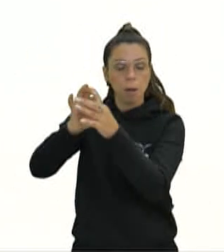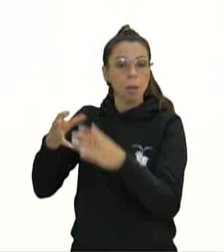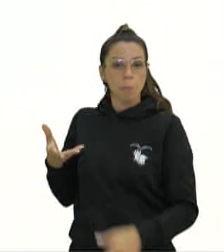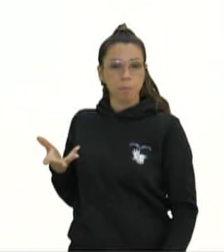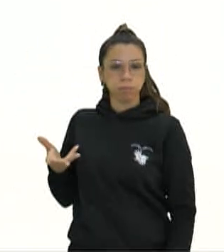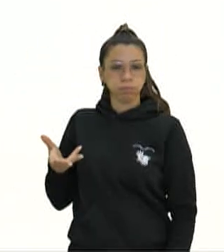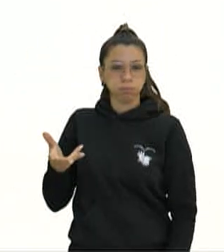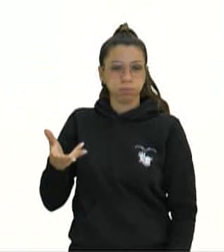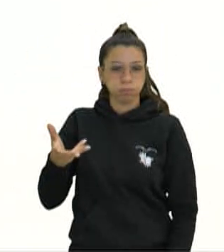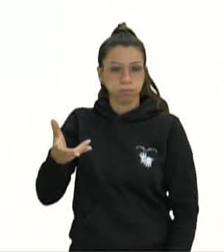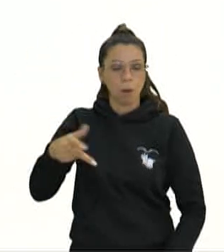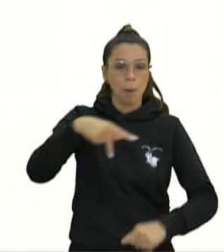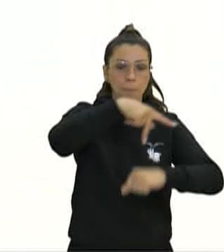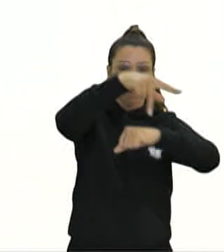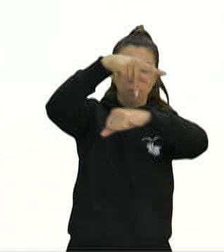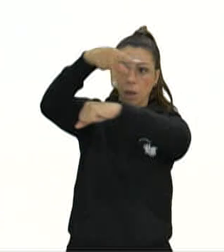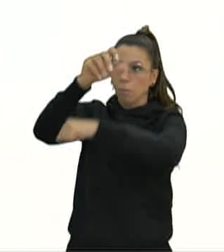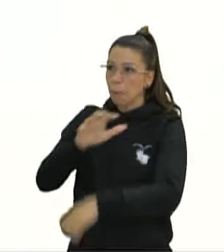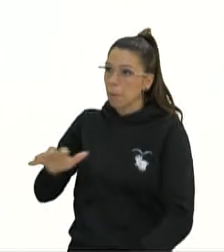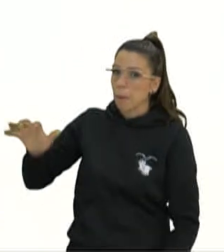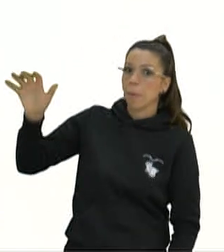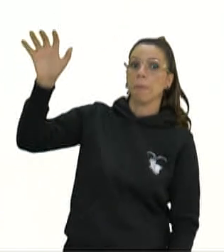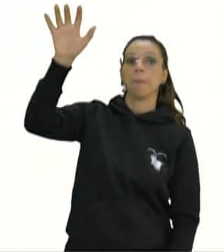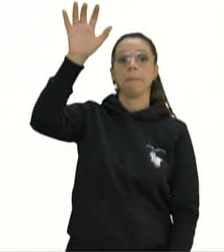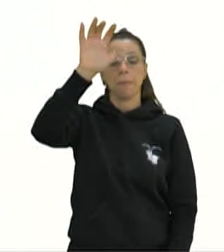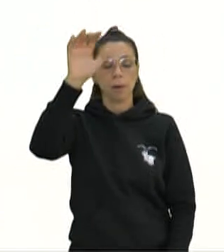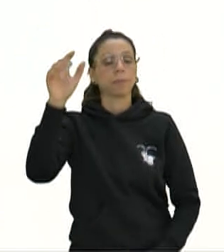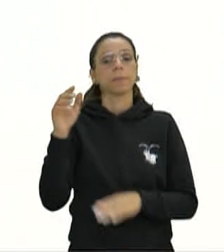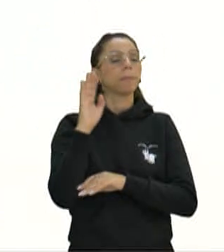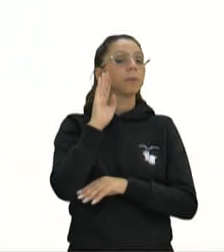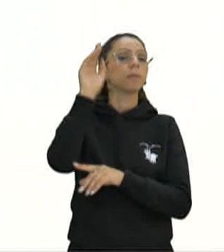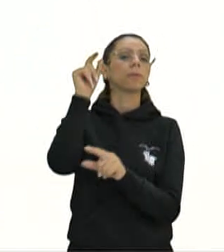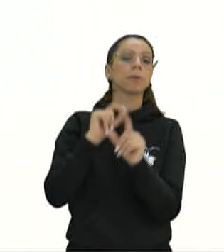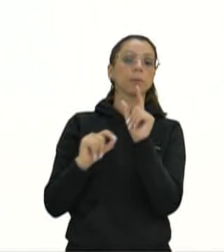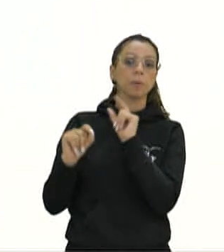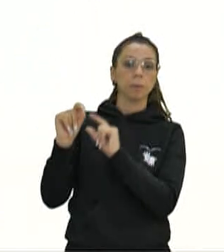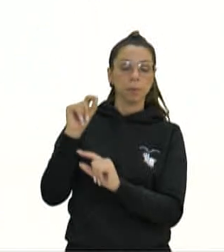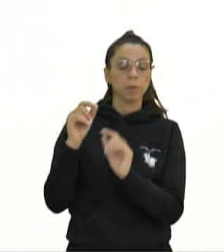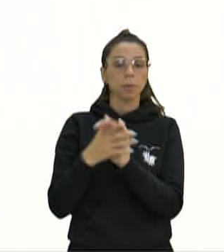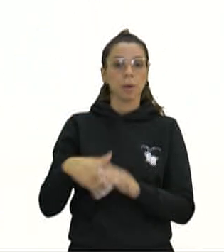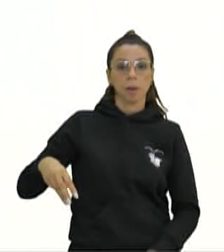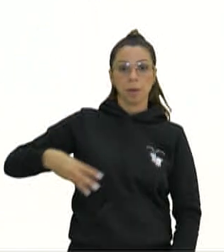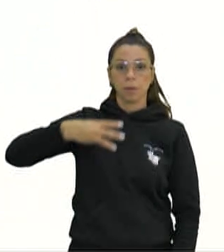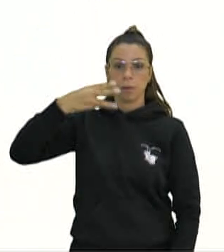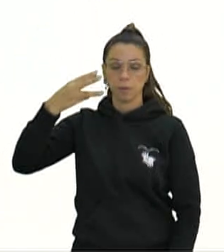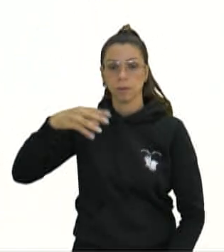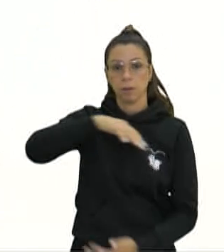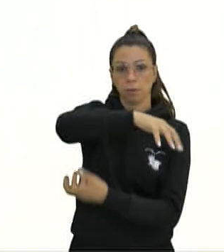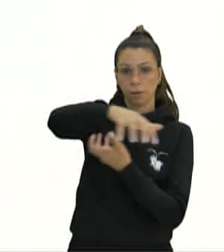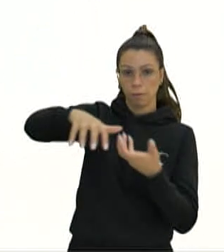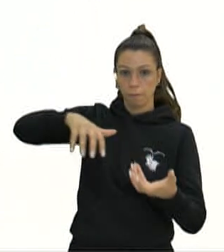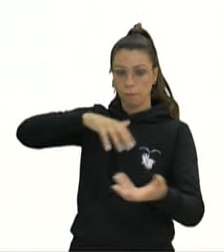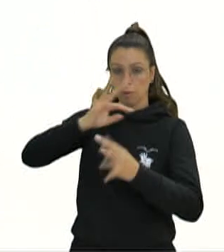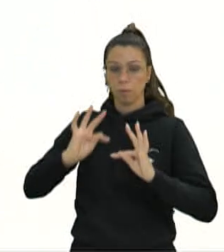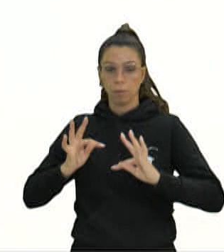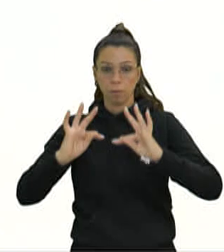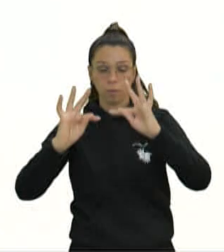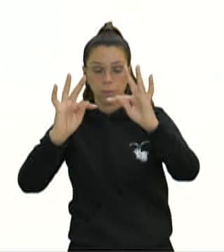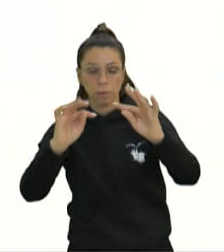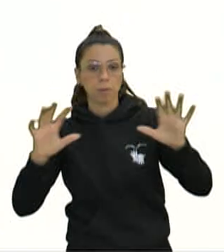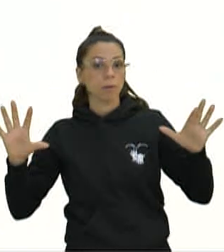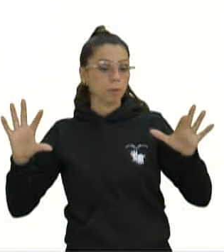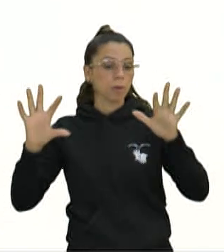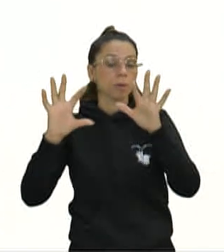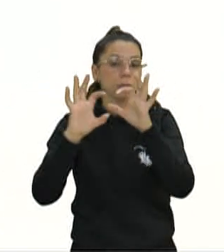acelerada entre os diversos países do planeta, determinada principalmente pela terceira revolução tecnológica, processamento, difusão